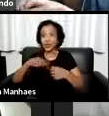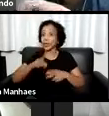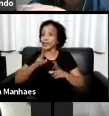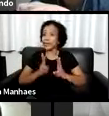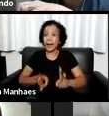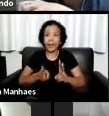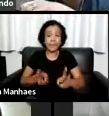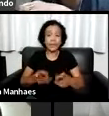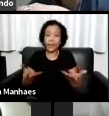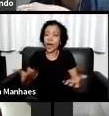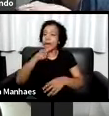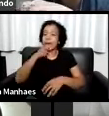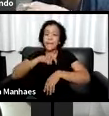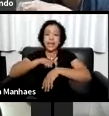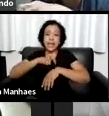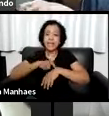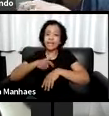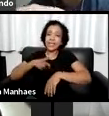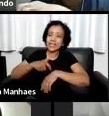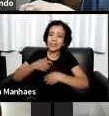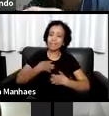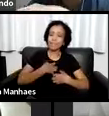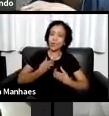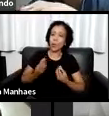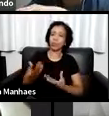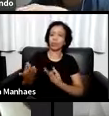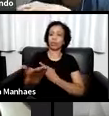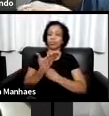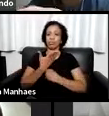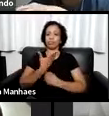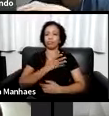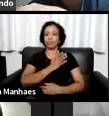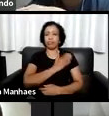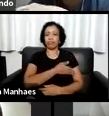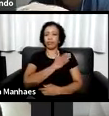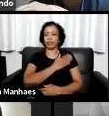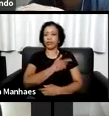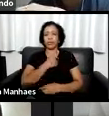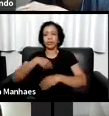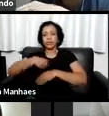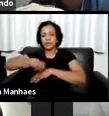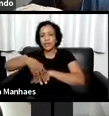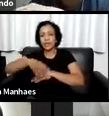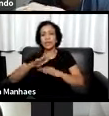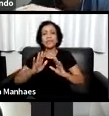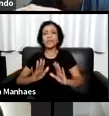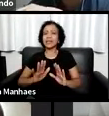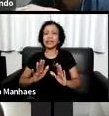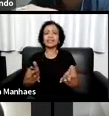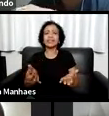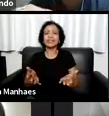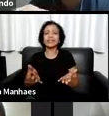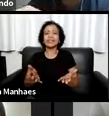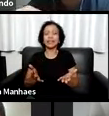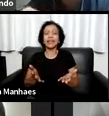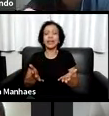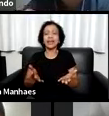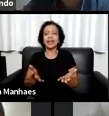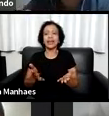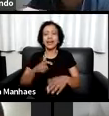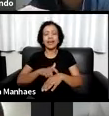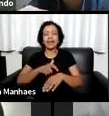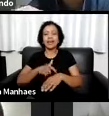palavra de incentivo, não é apenas uma palavra porque você pediu que eu falasse, mas é a externação daquilo que está no meu